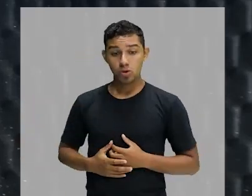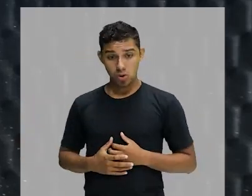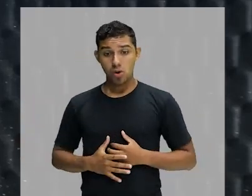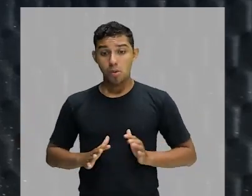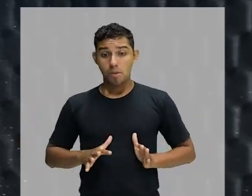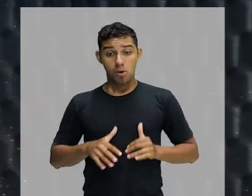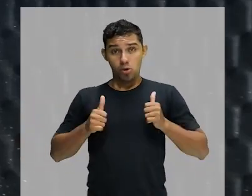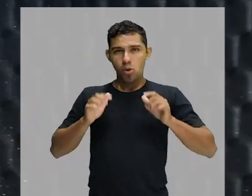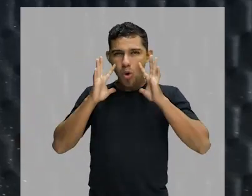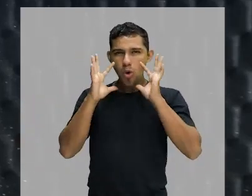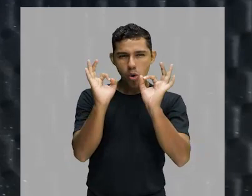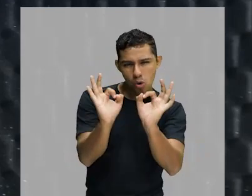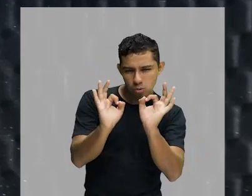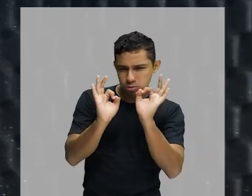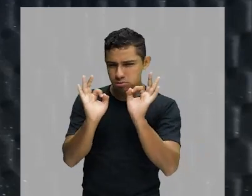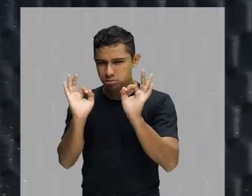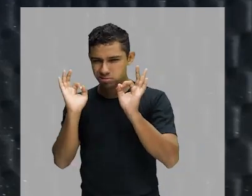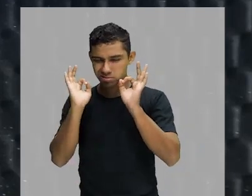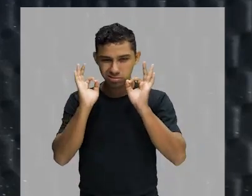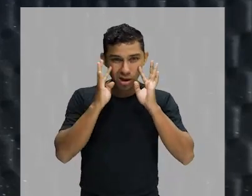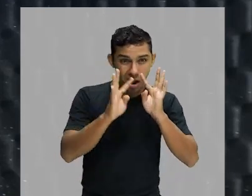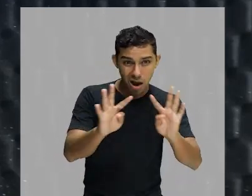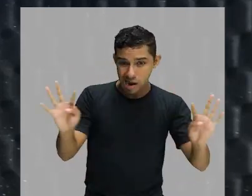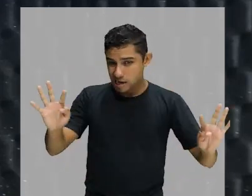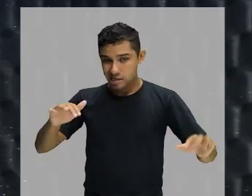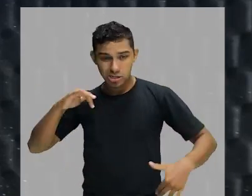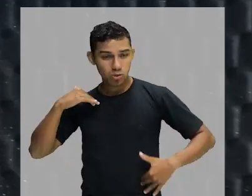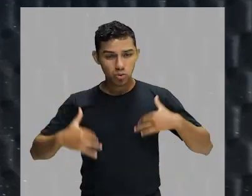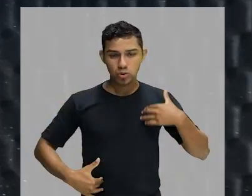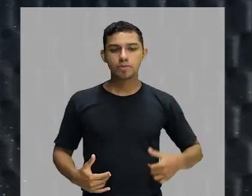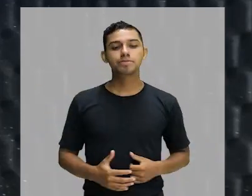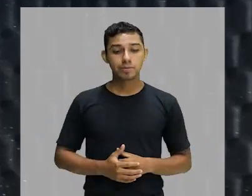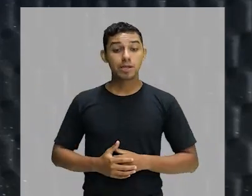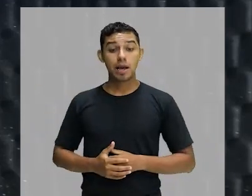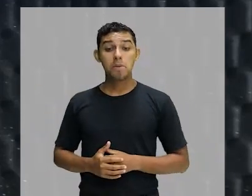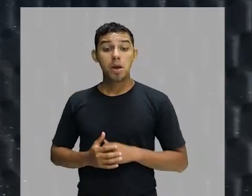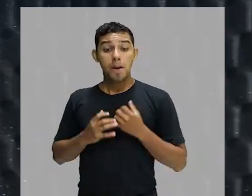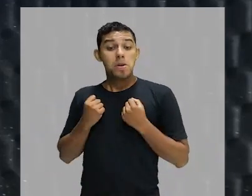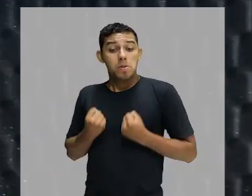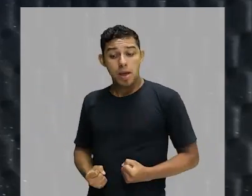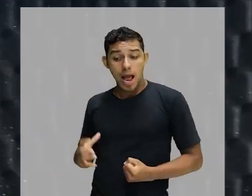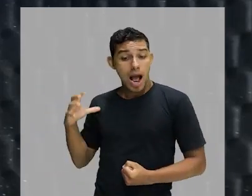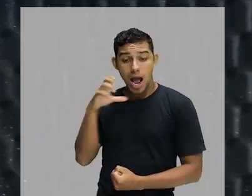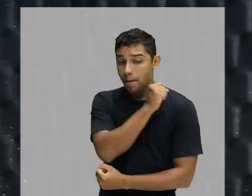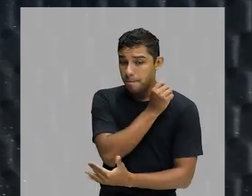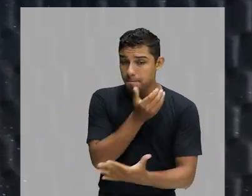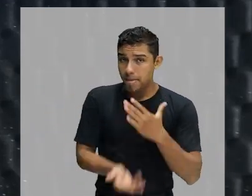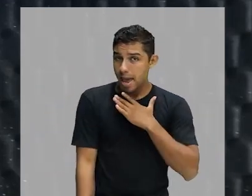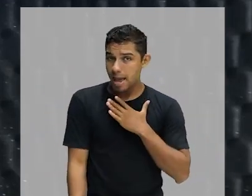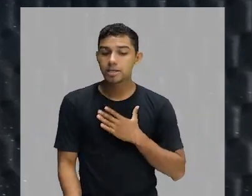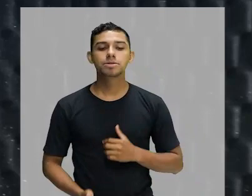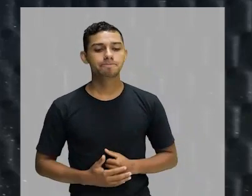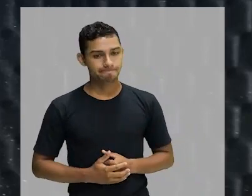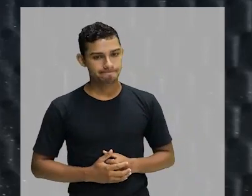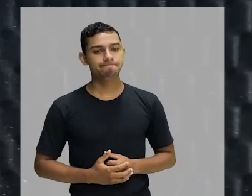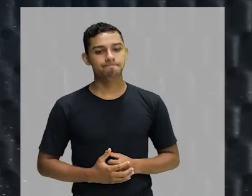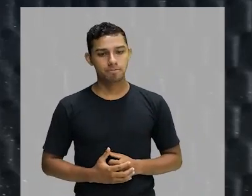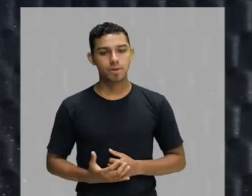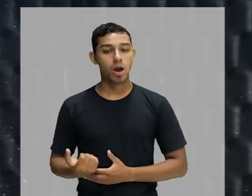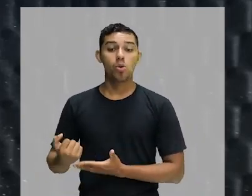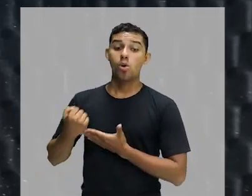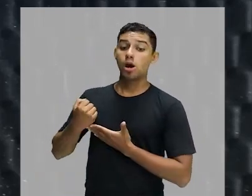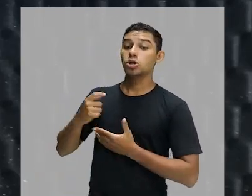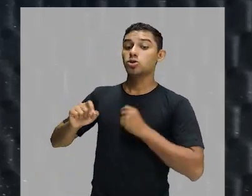rapidamente. Assim, tomar essa substância faz com que o atleta tenha resultados mais rápidos e melhores do que